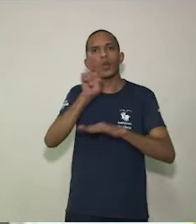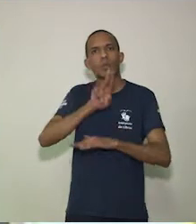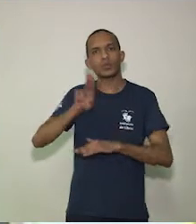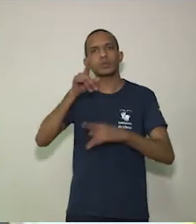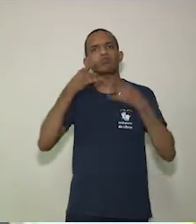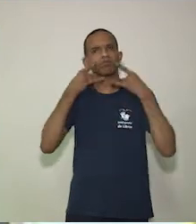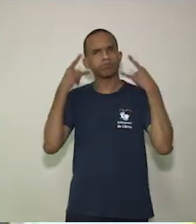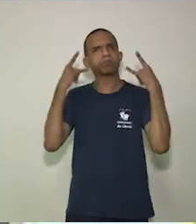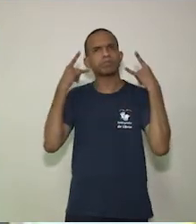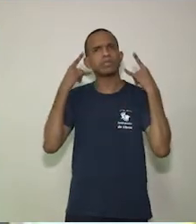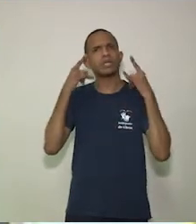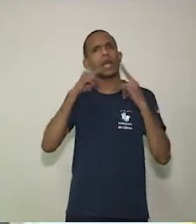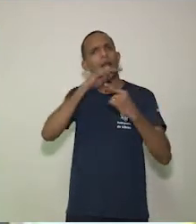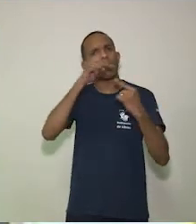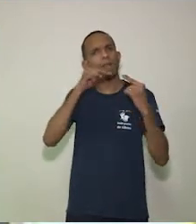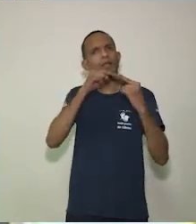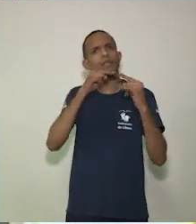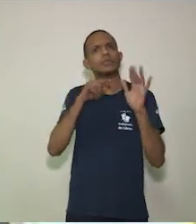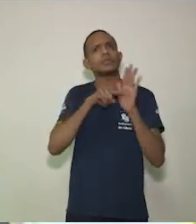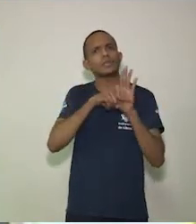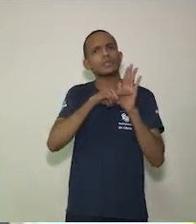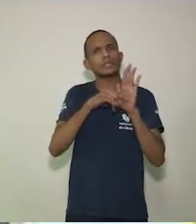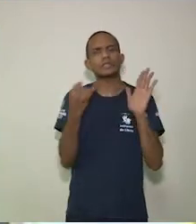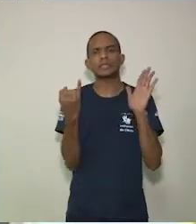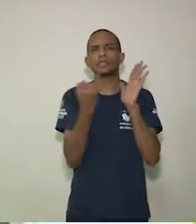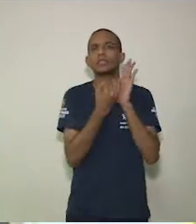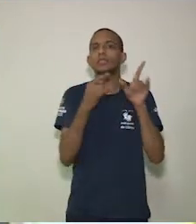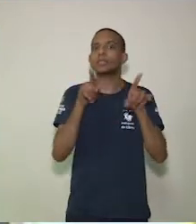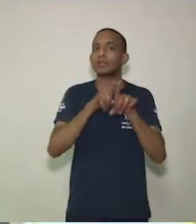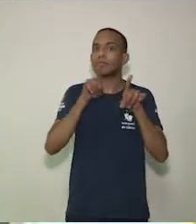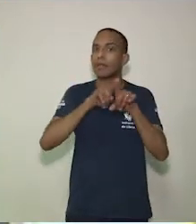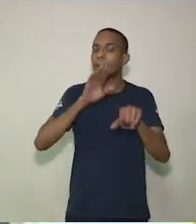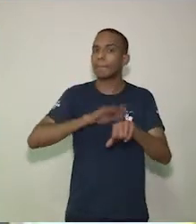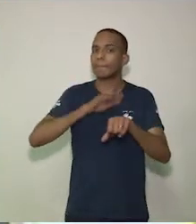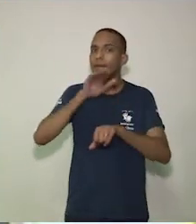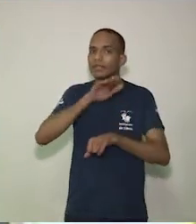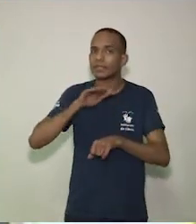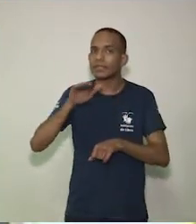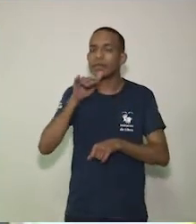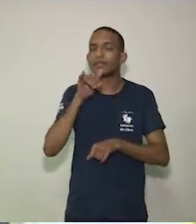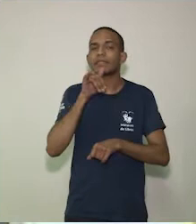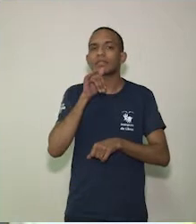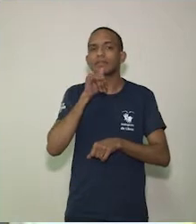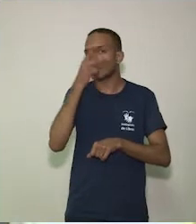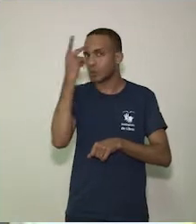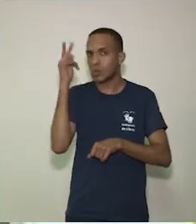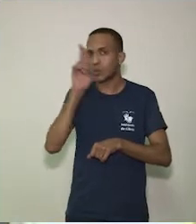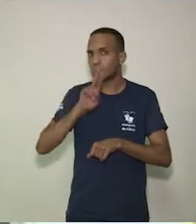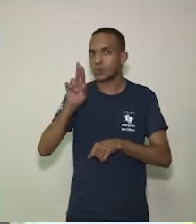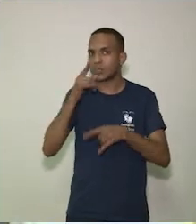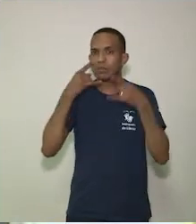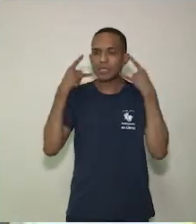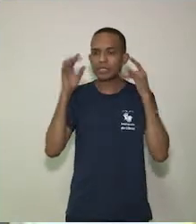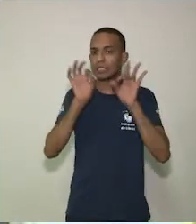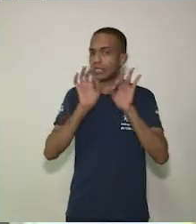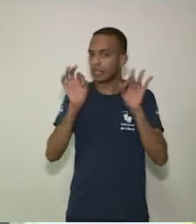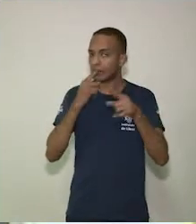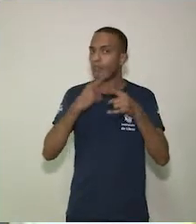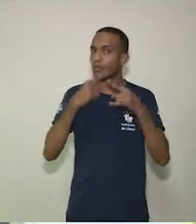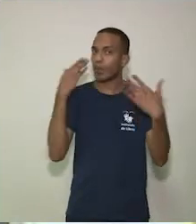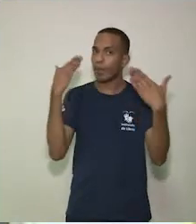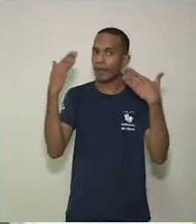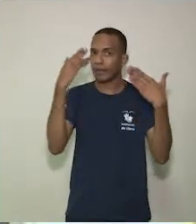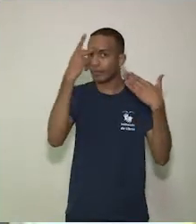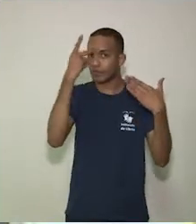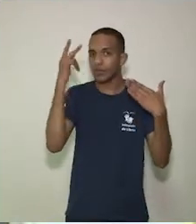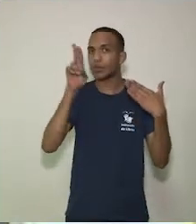utilizando máscara, de acordo com o inquérito, prevalência maior naqueles que não utilizam máscara do que comparado